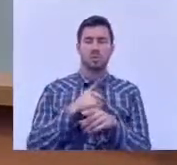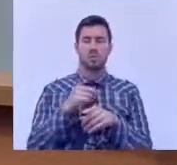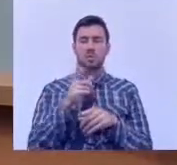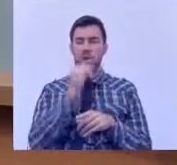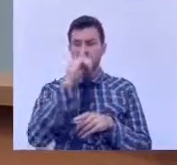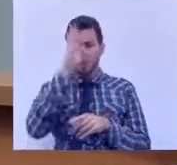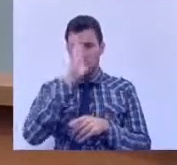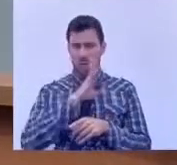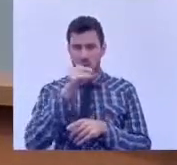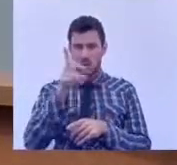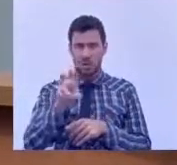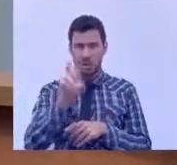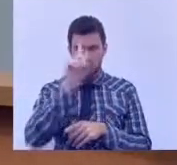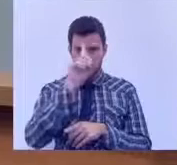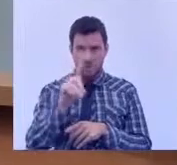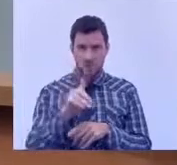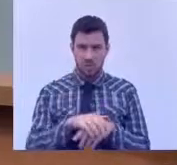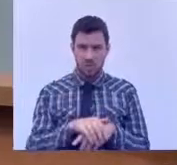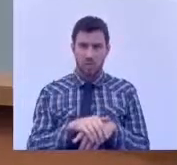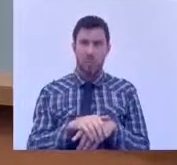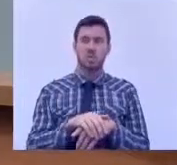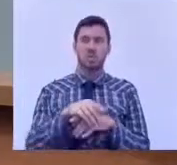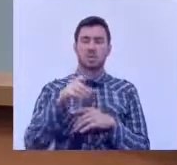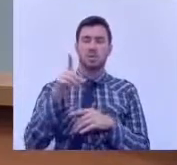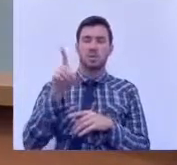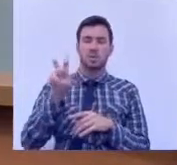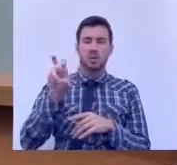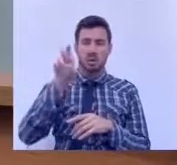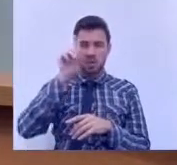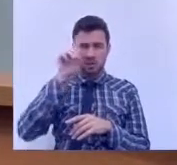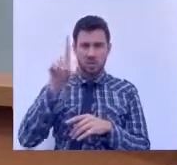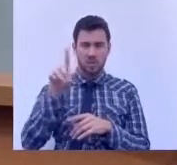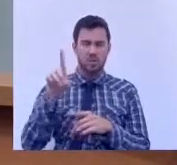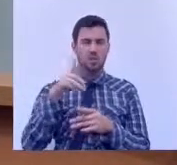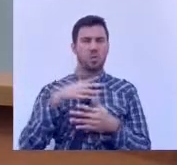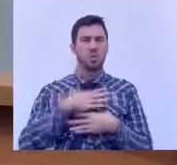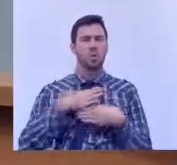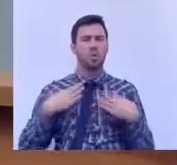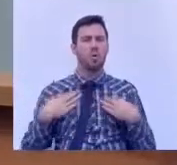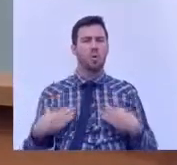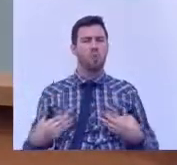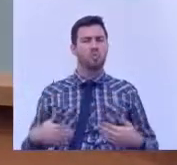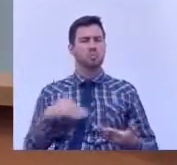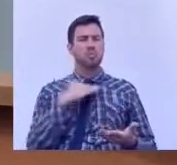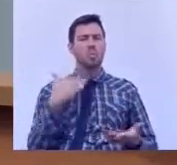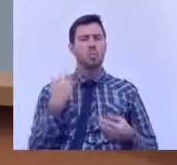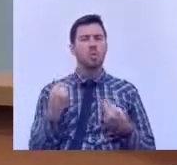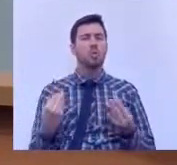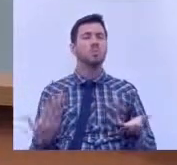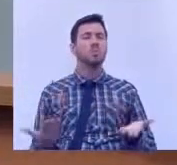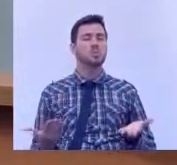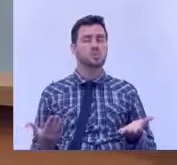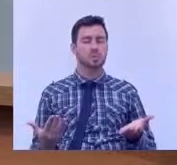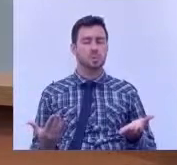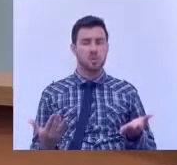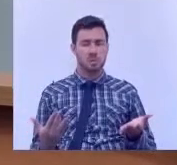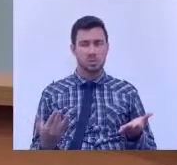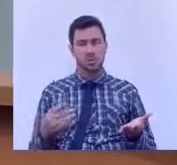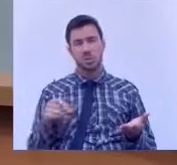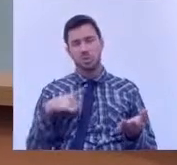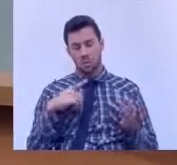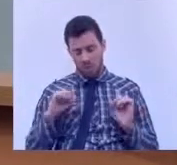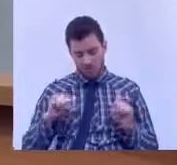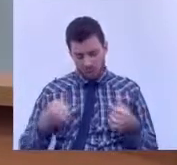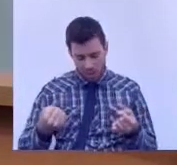não. 15 dias. Ou seja, são 15 dias de tortura. E como é que fica o corpo nesses 15 dias? Então, infelizmente, são atos,